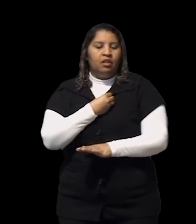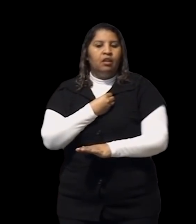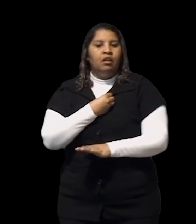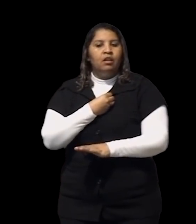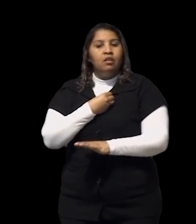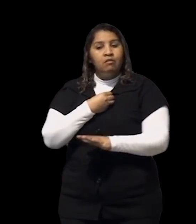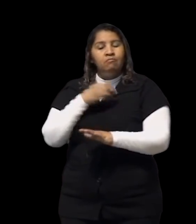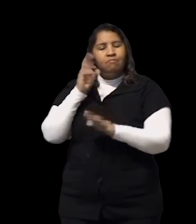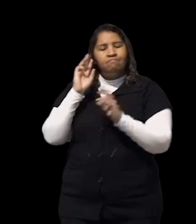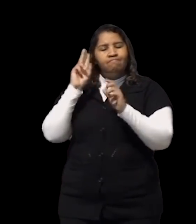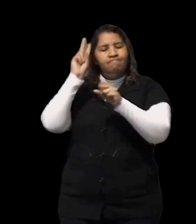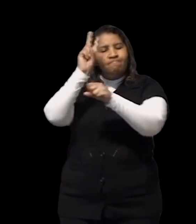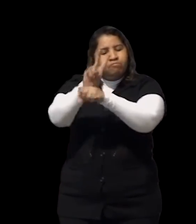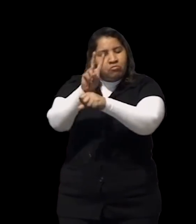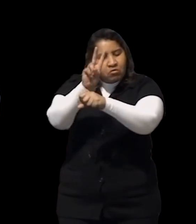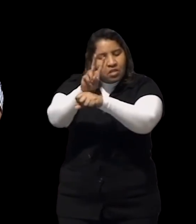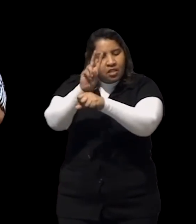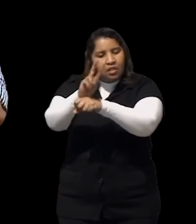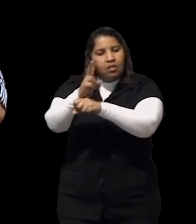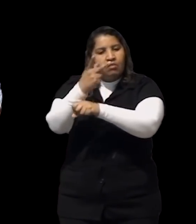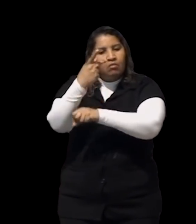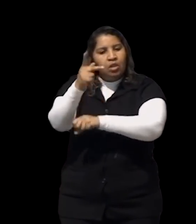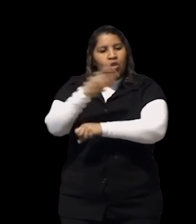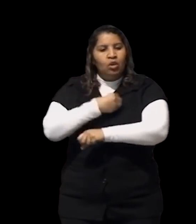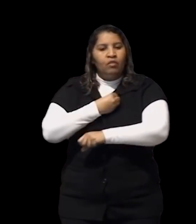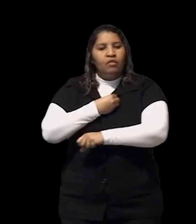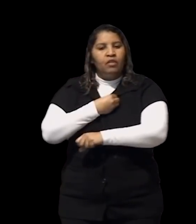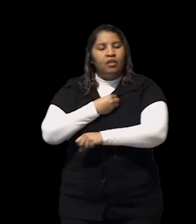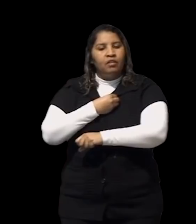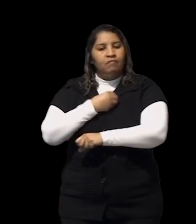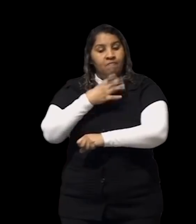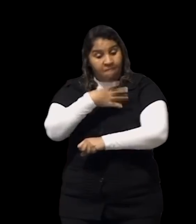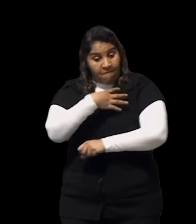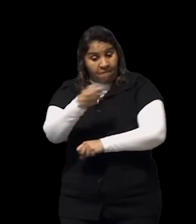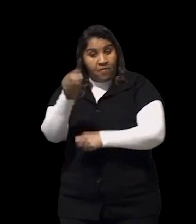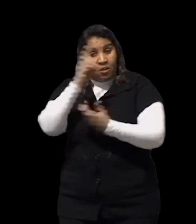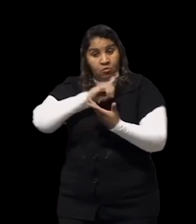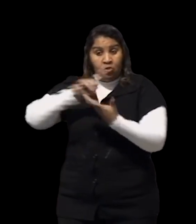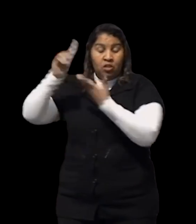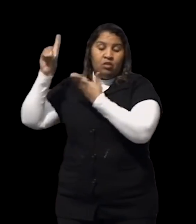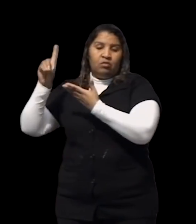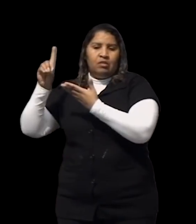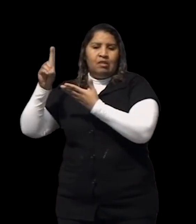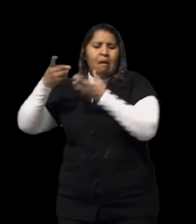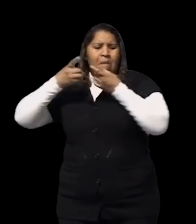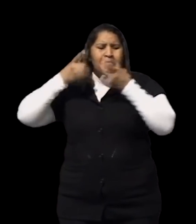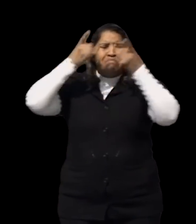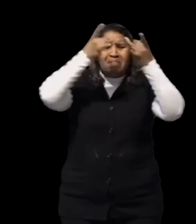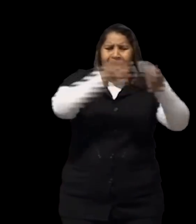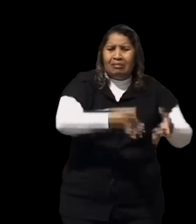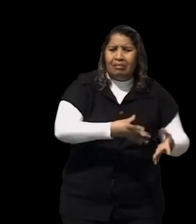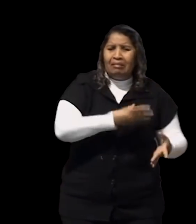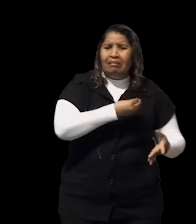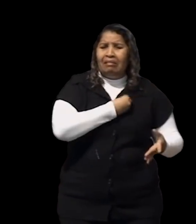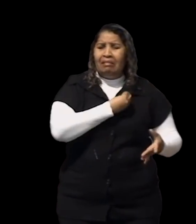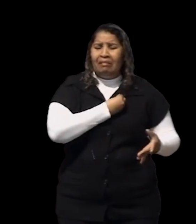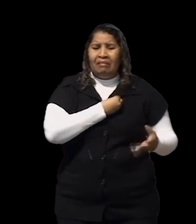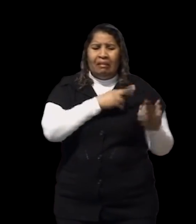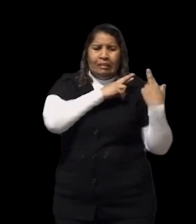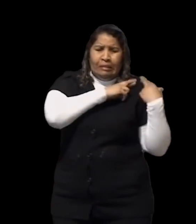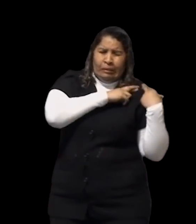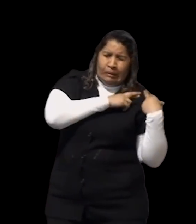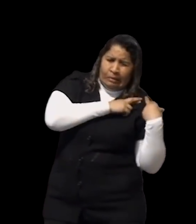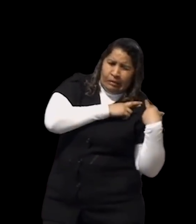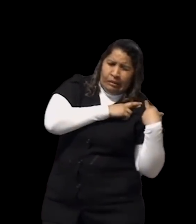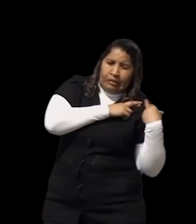de proteção sobre você que é filho joga fora esse fardo pesado que o fardo de Jesus é leve